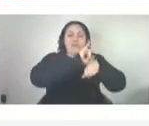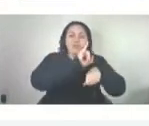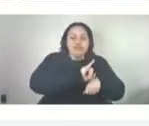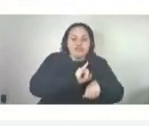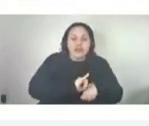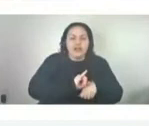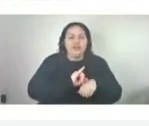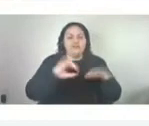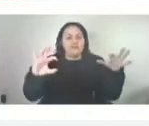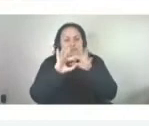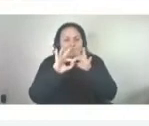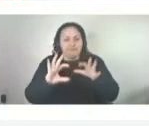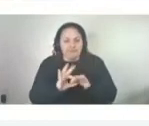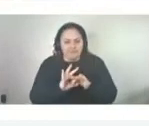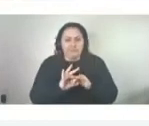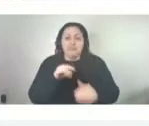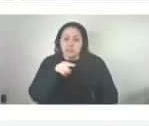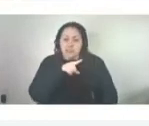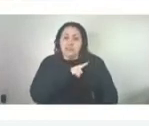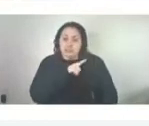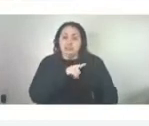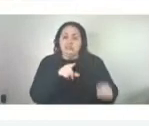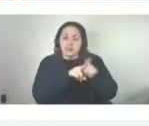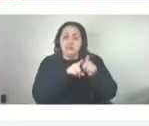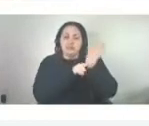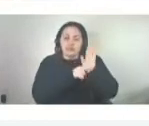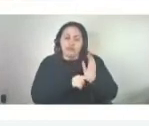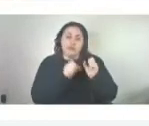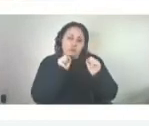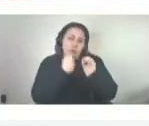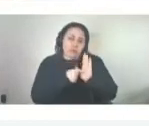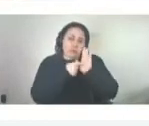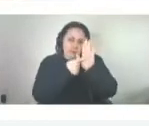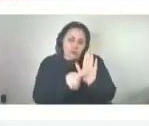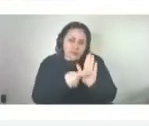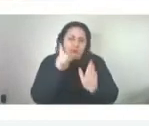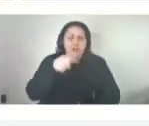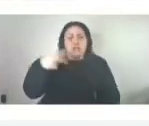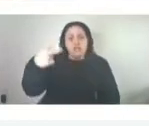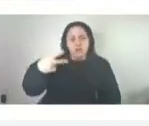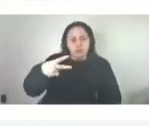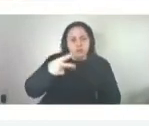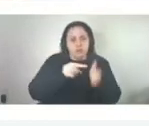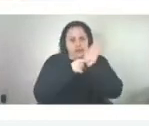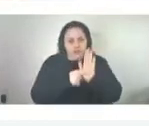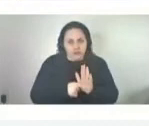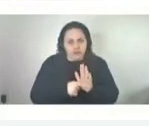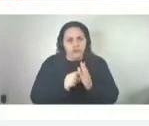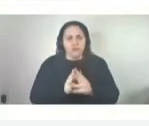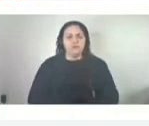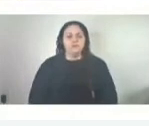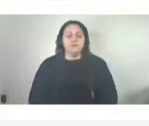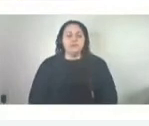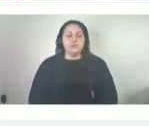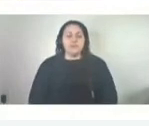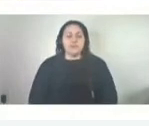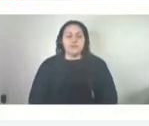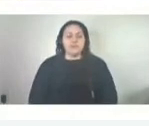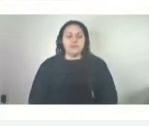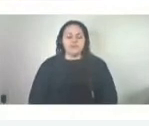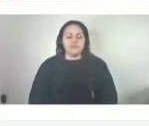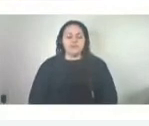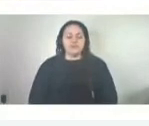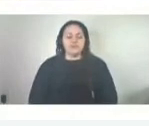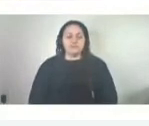Esse boneco também tem um vídeo, se puder mostrar, que é o vídeo 2, é o próximo vídeo. Tá? Esse vídeo é